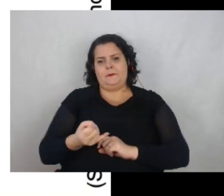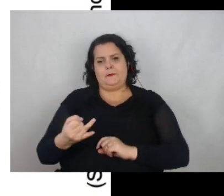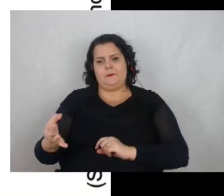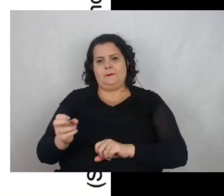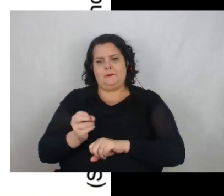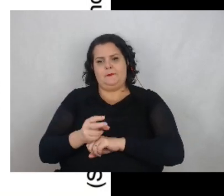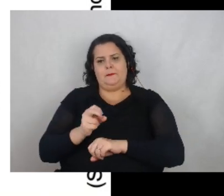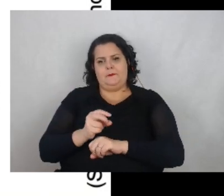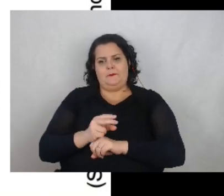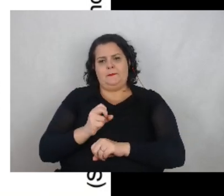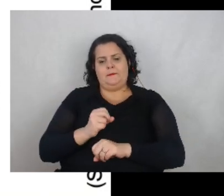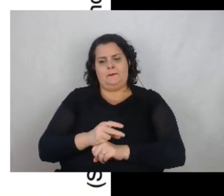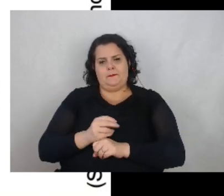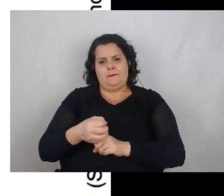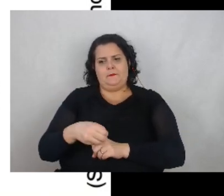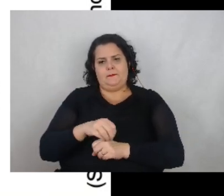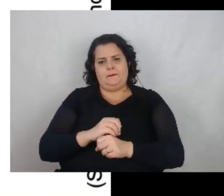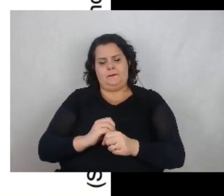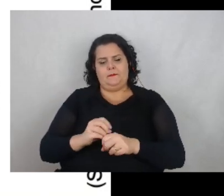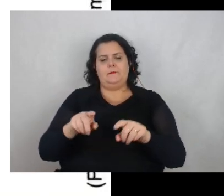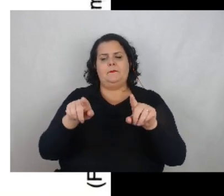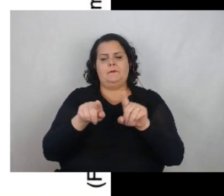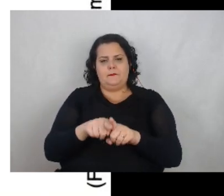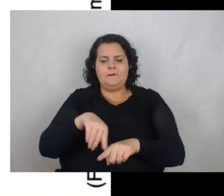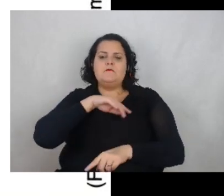tanto em células como em animais.